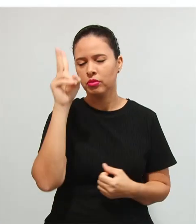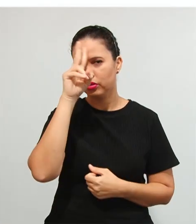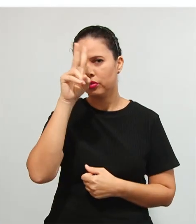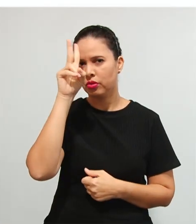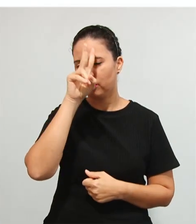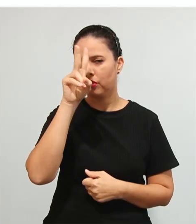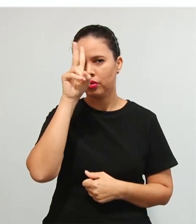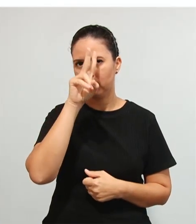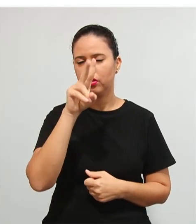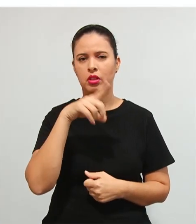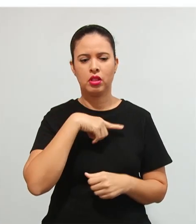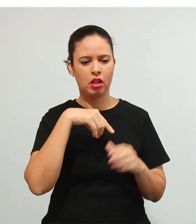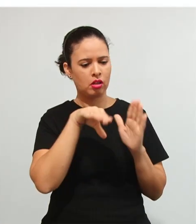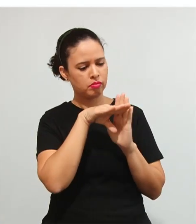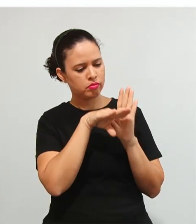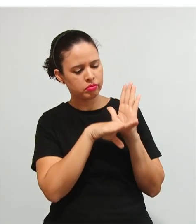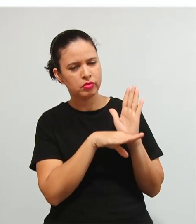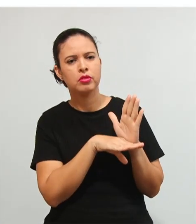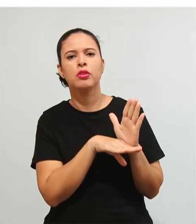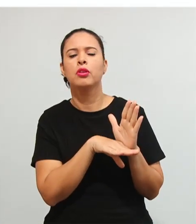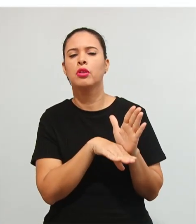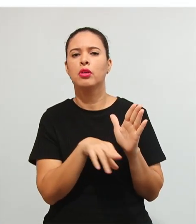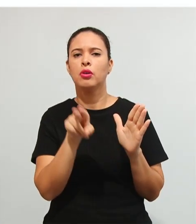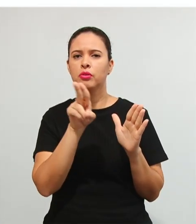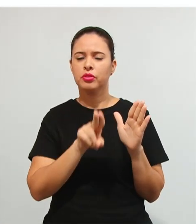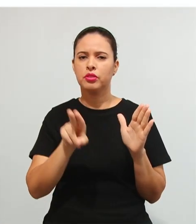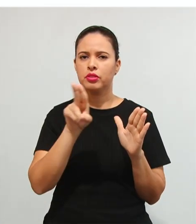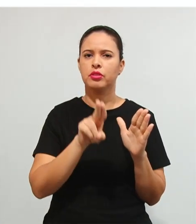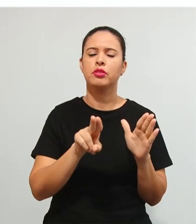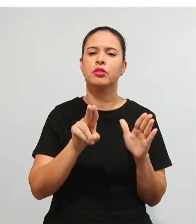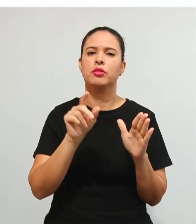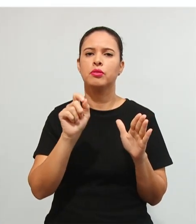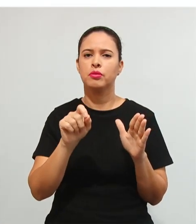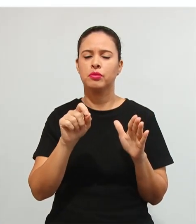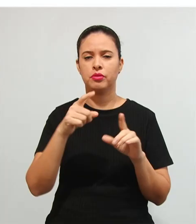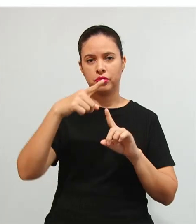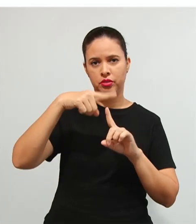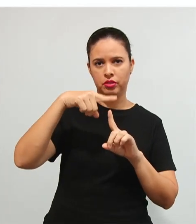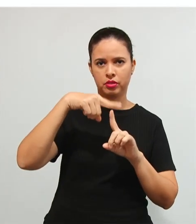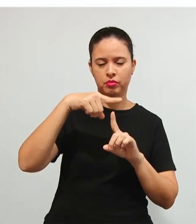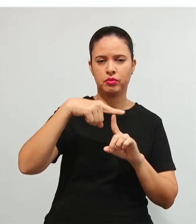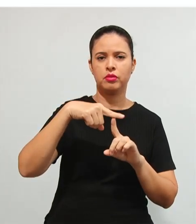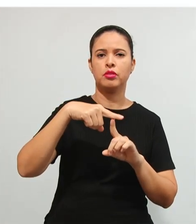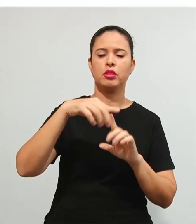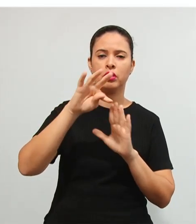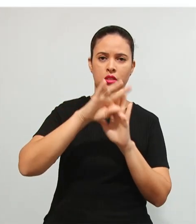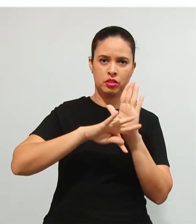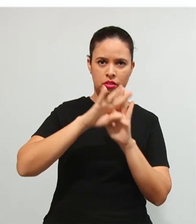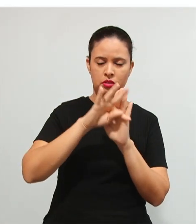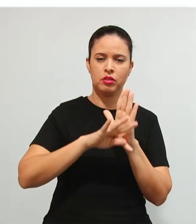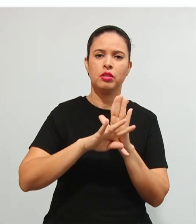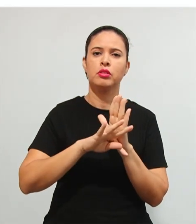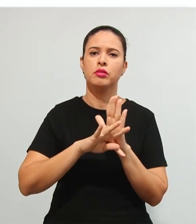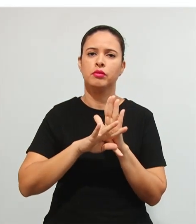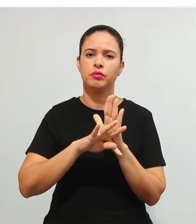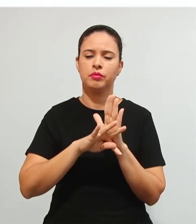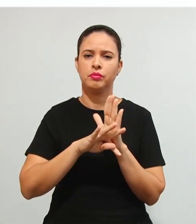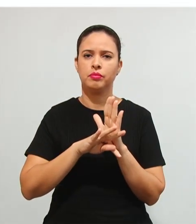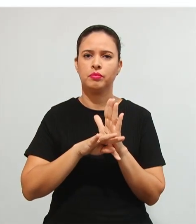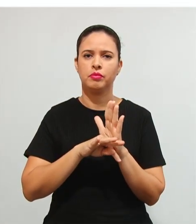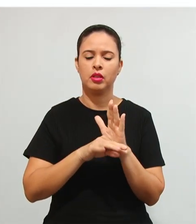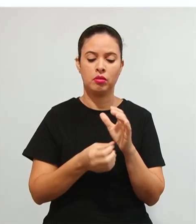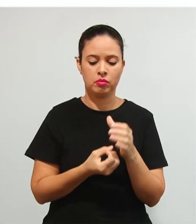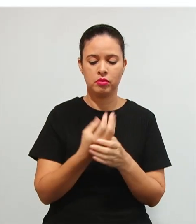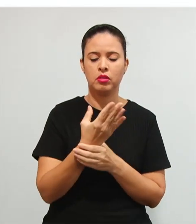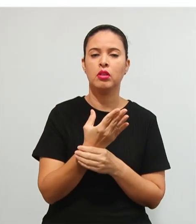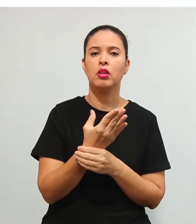crie um enredo, que utilizem os gêneros próprios dessa mídia. Produza